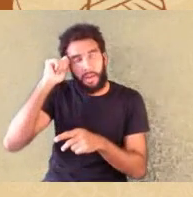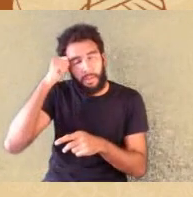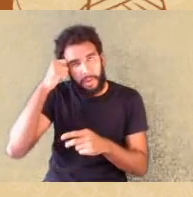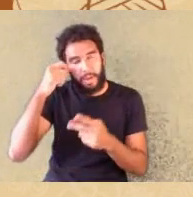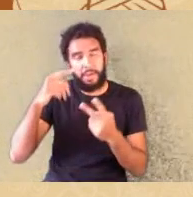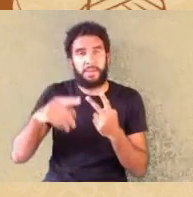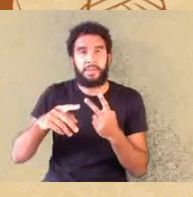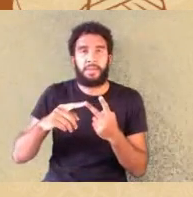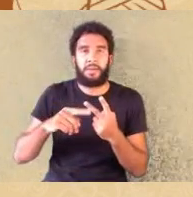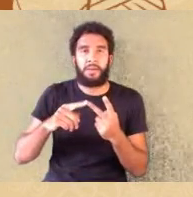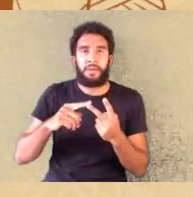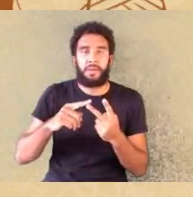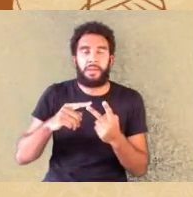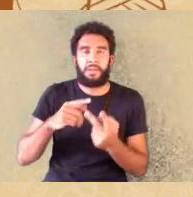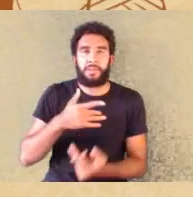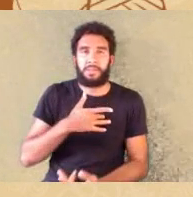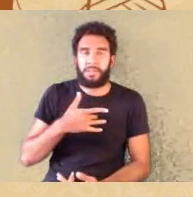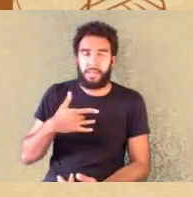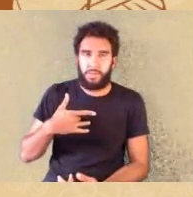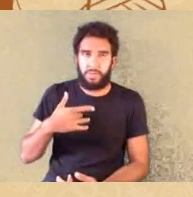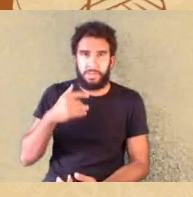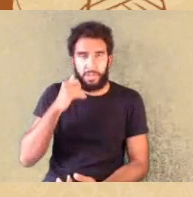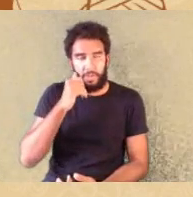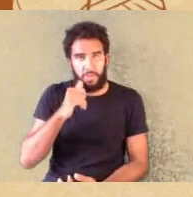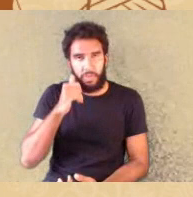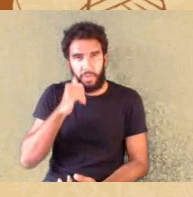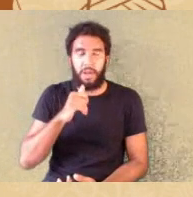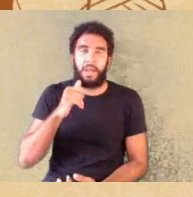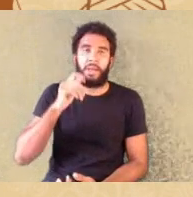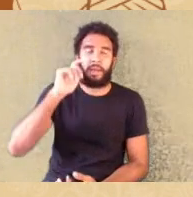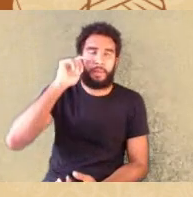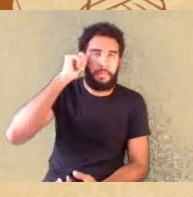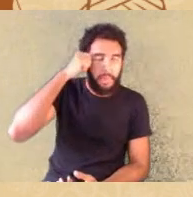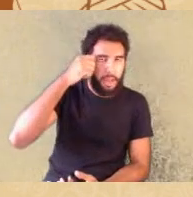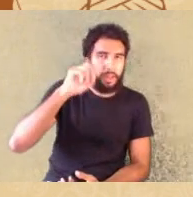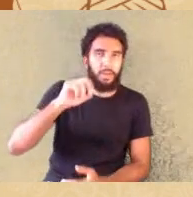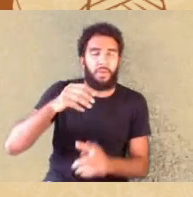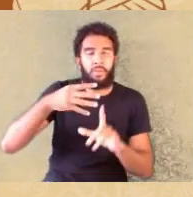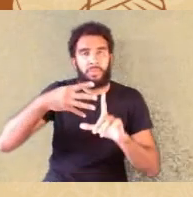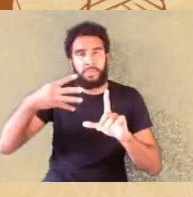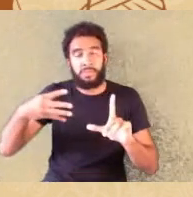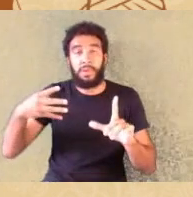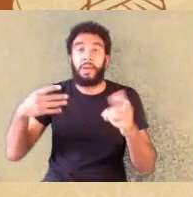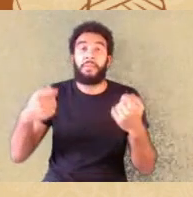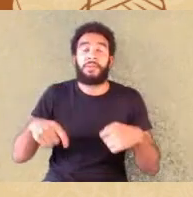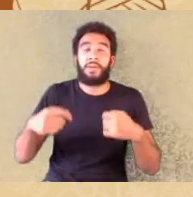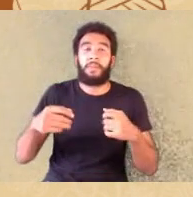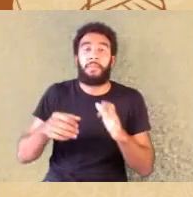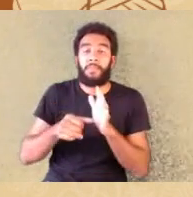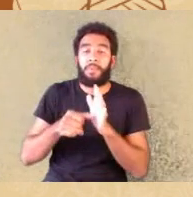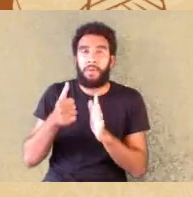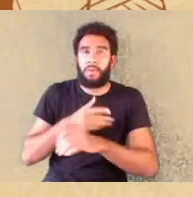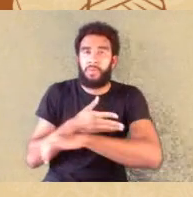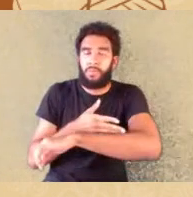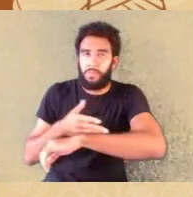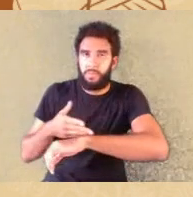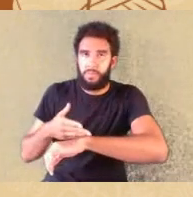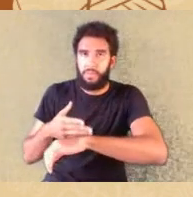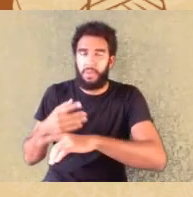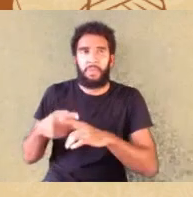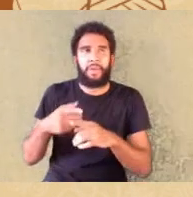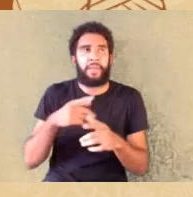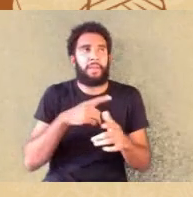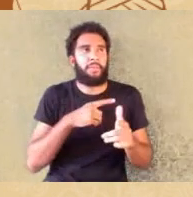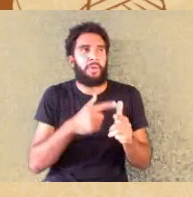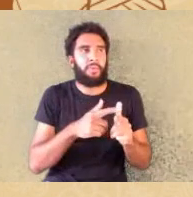uma tendência no discurso de uma naturalização. Dizer assim, ah, a gente tem esse problema porque a gente é negro, a gente tem esse problema porque a gente é mulher, porque a